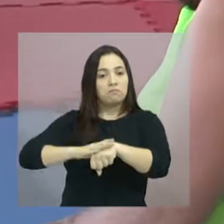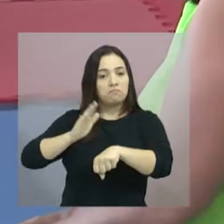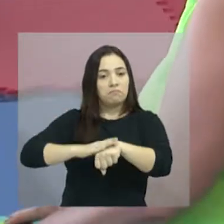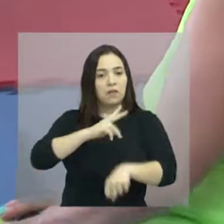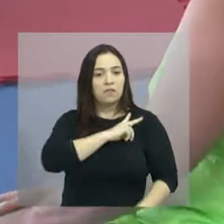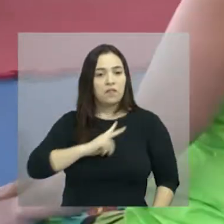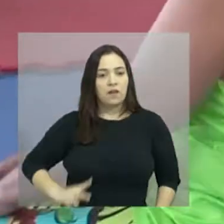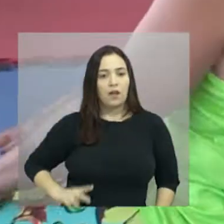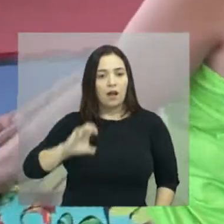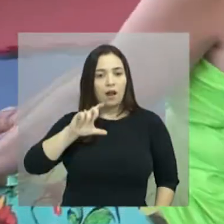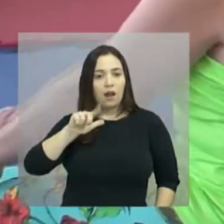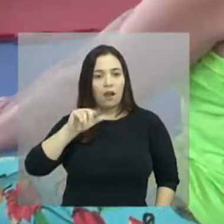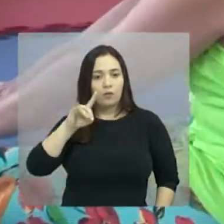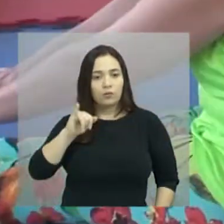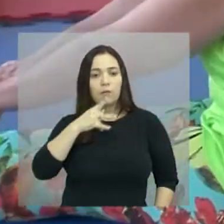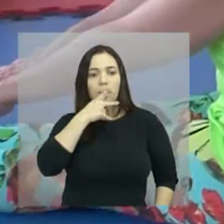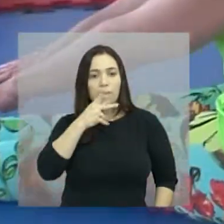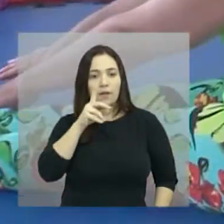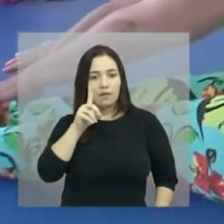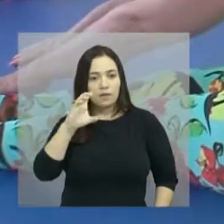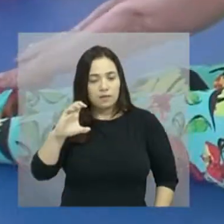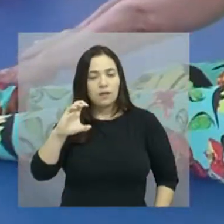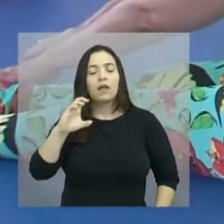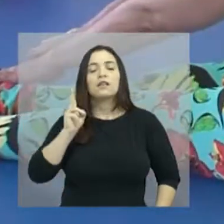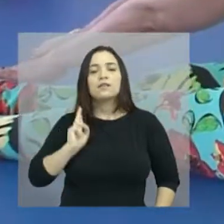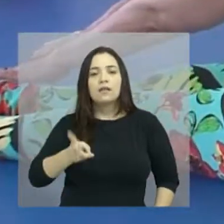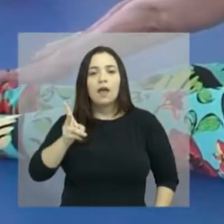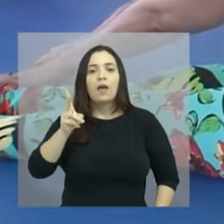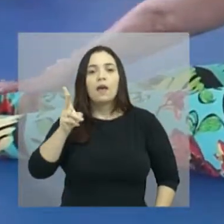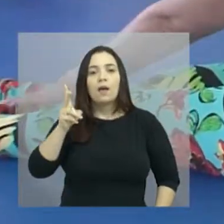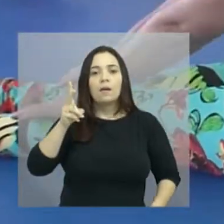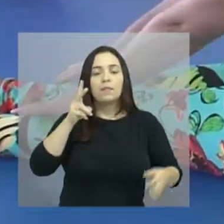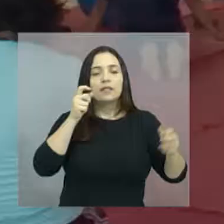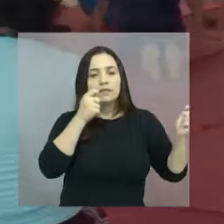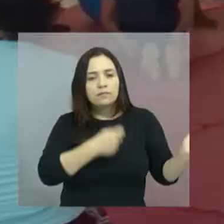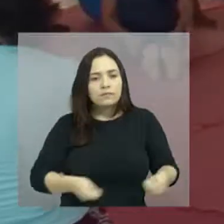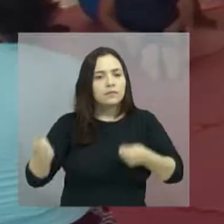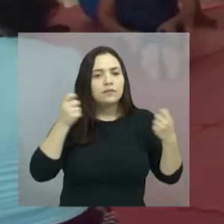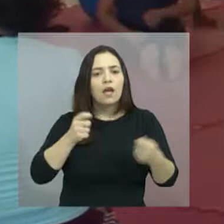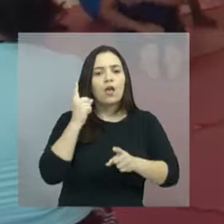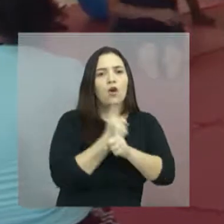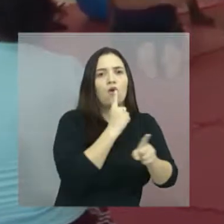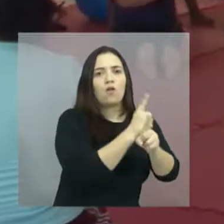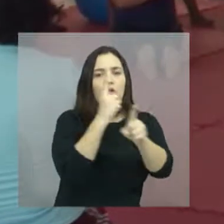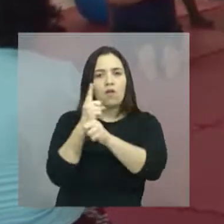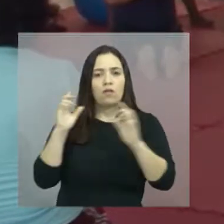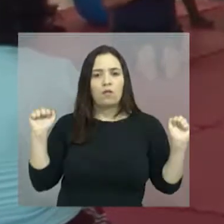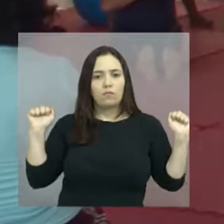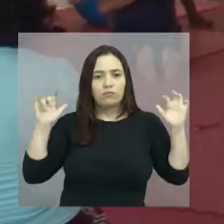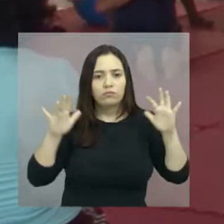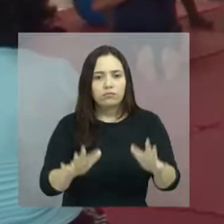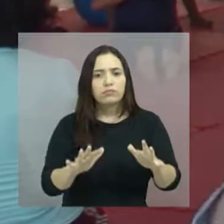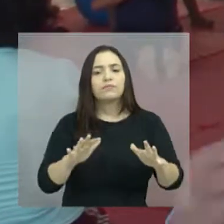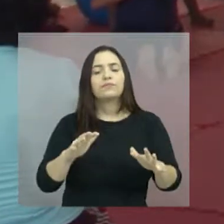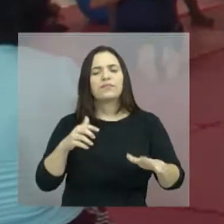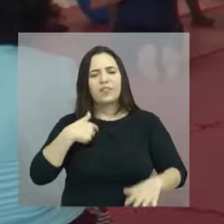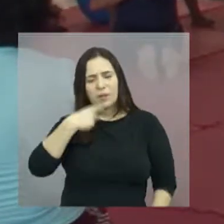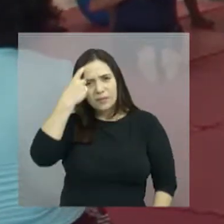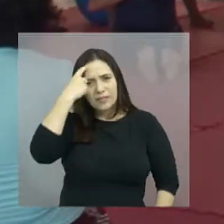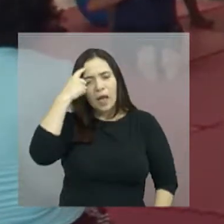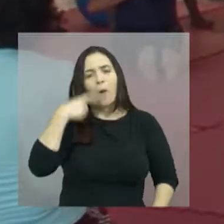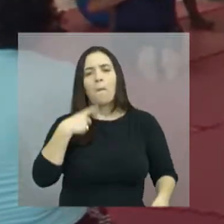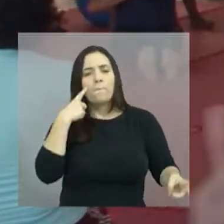Cláudia Gomes, do PTC. Os encontros são semanais. Eu sabia que eles tinham que fazer movimento, eu sabia que eles tinham que trabalhar